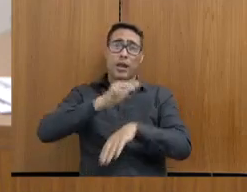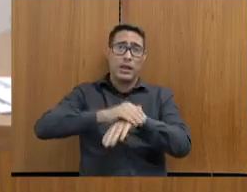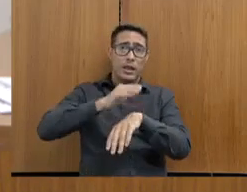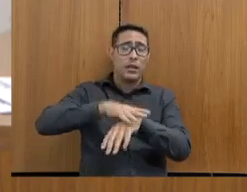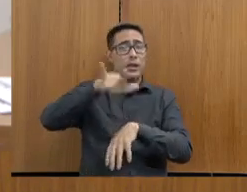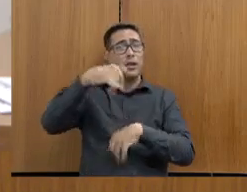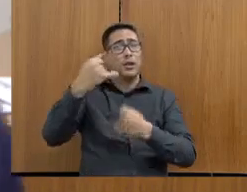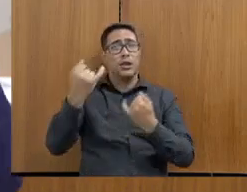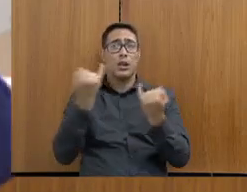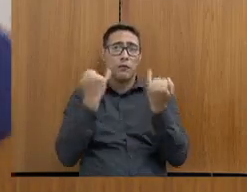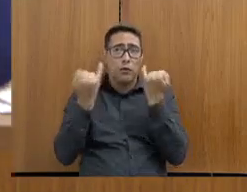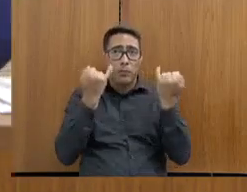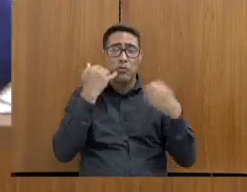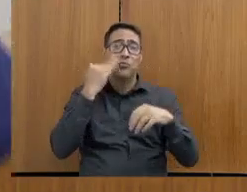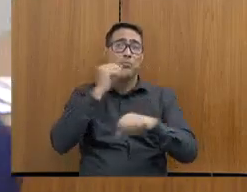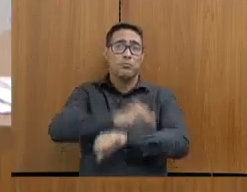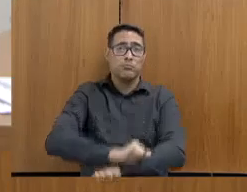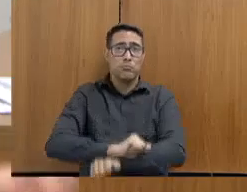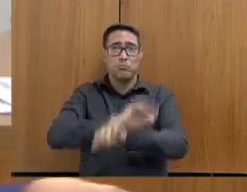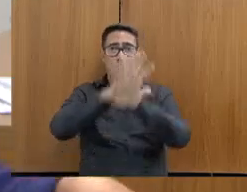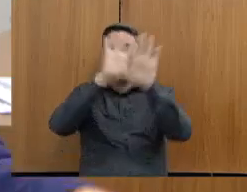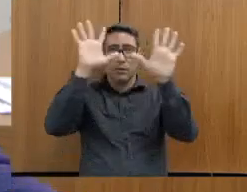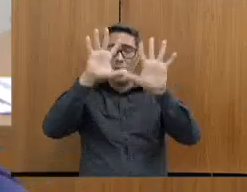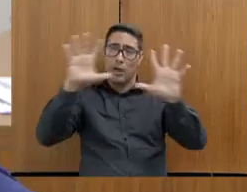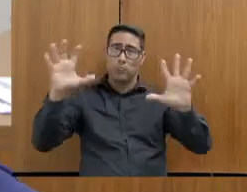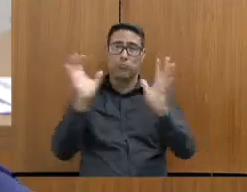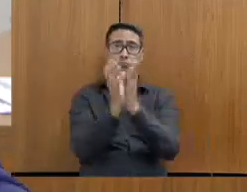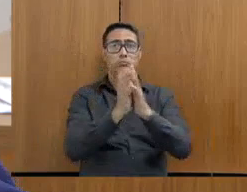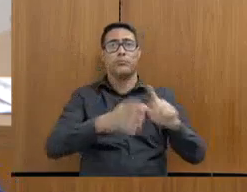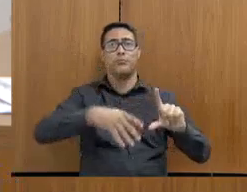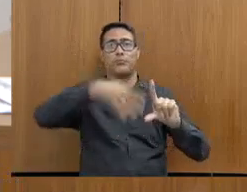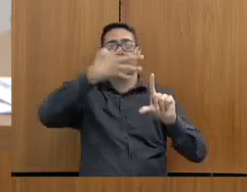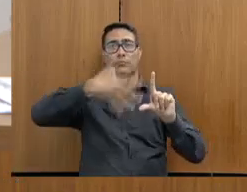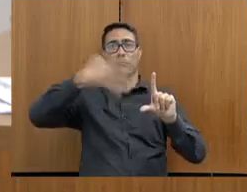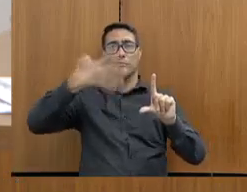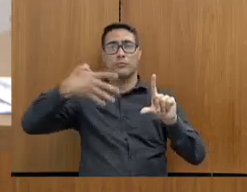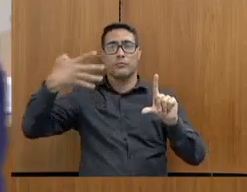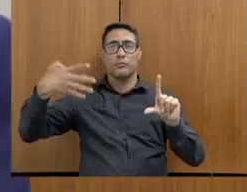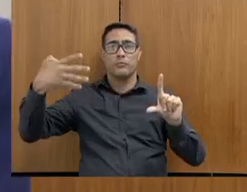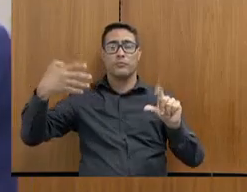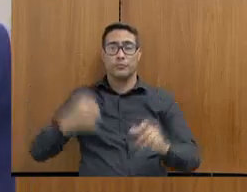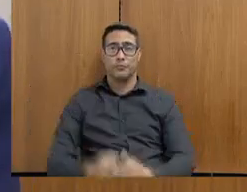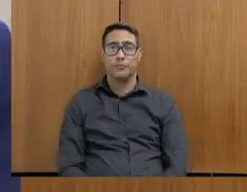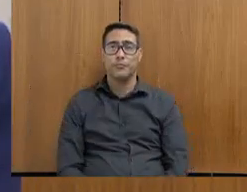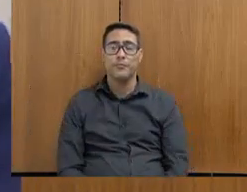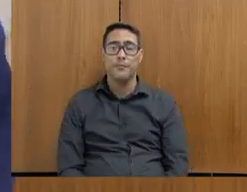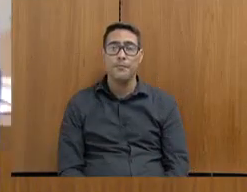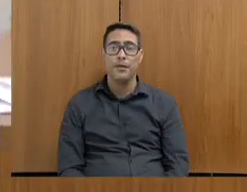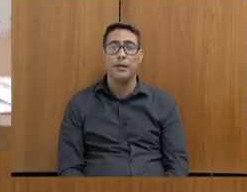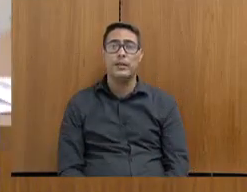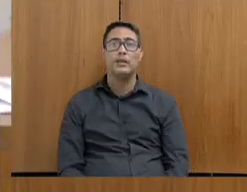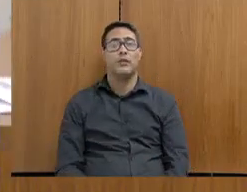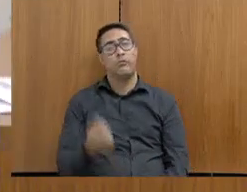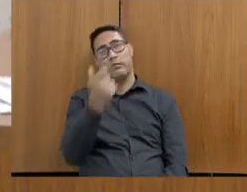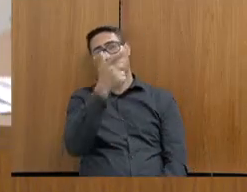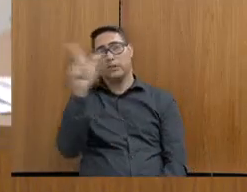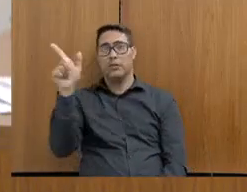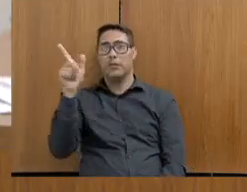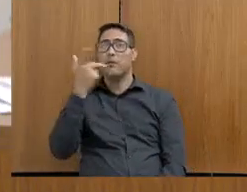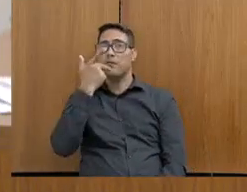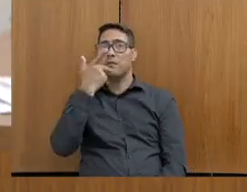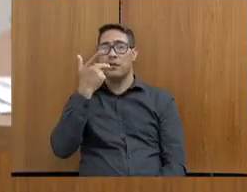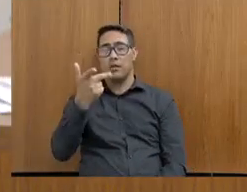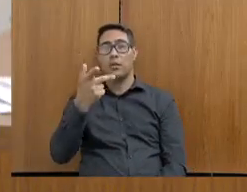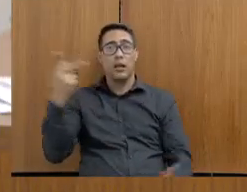mas precisas sobre a lgbtfobia no nosso estado da mesma forma agora falando um pouco sobre a situação